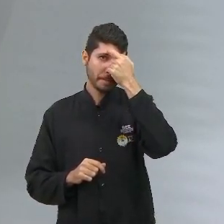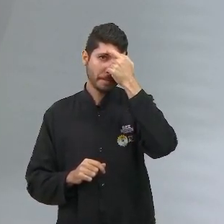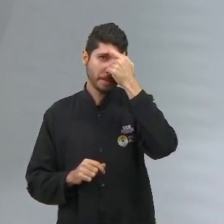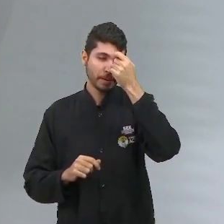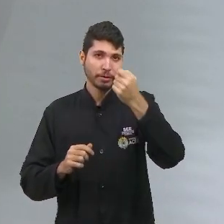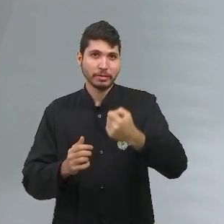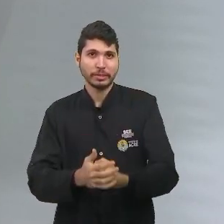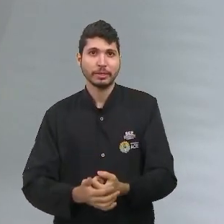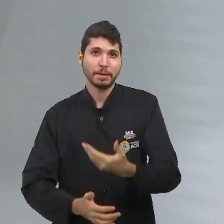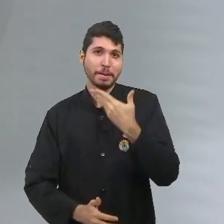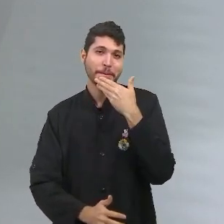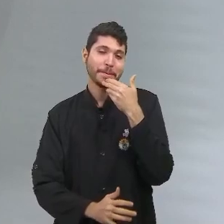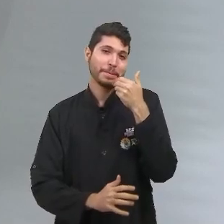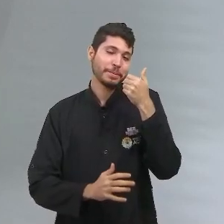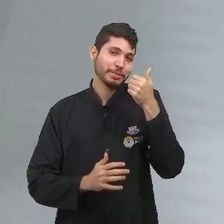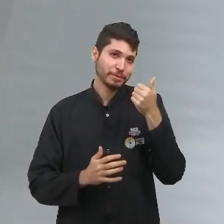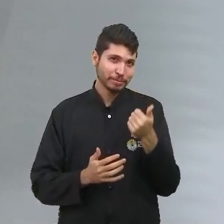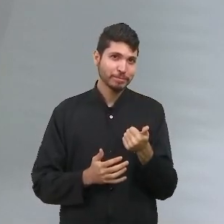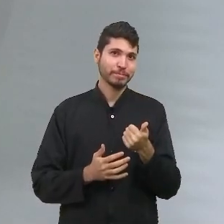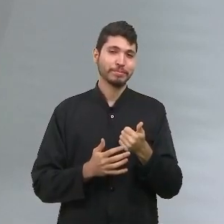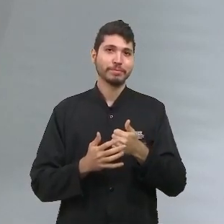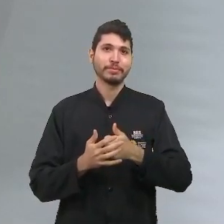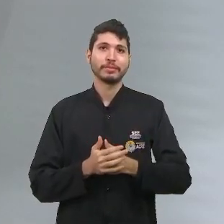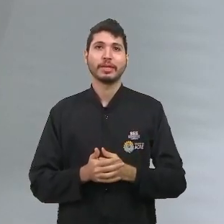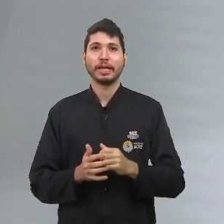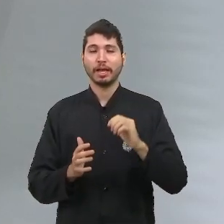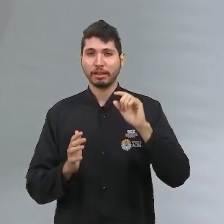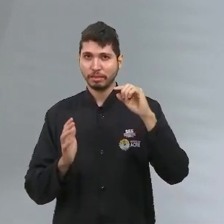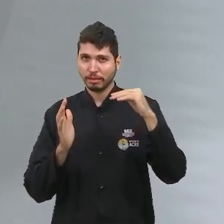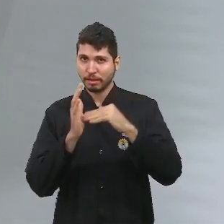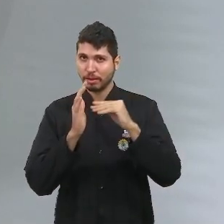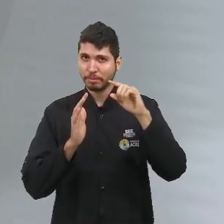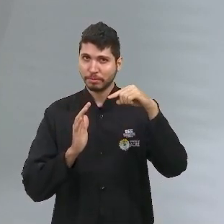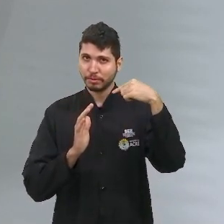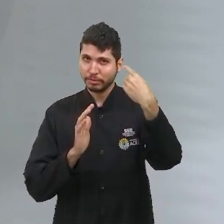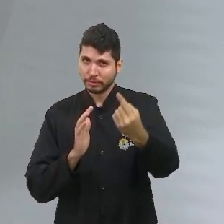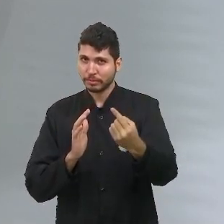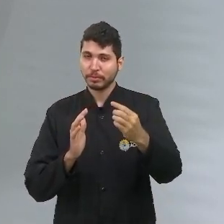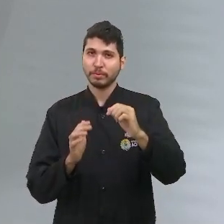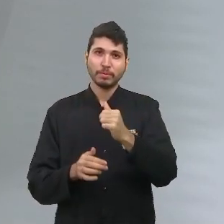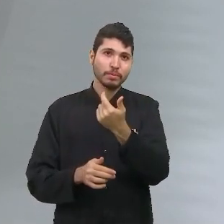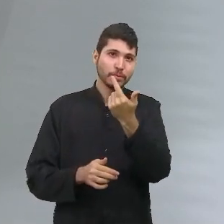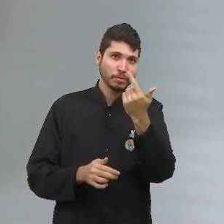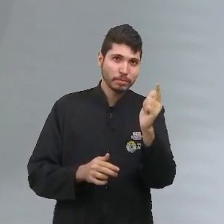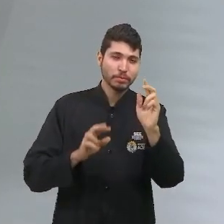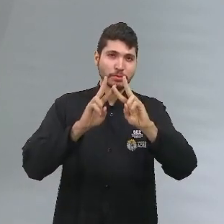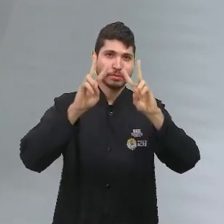Nós nos veremos numa próxima aula falando de outros assuntos. Até lá!